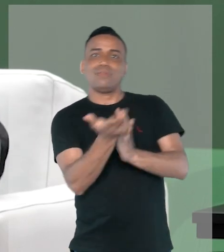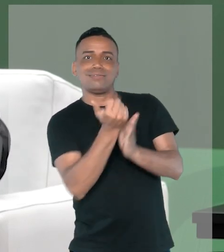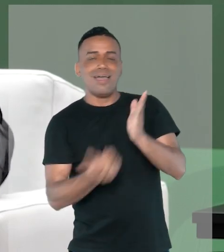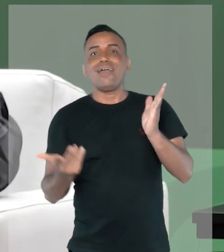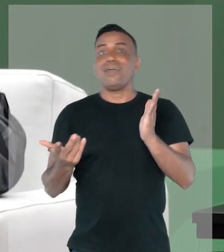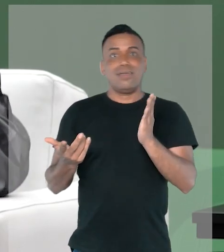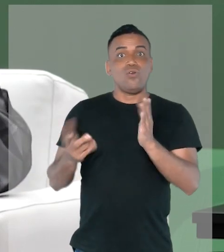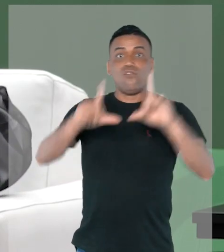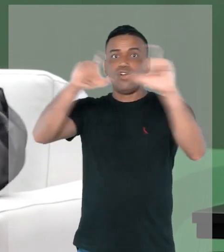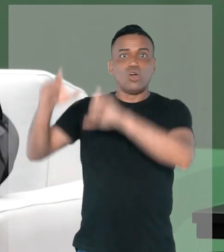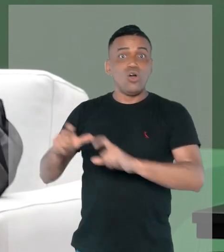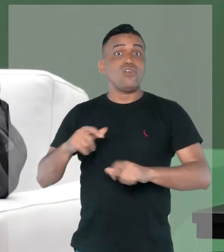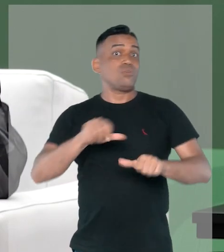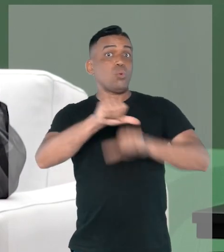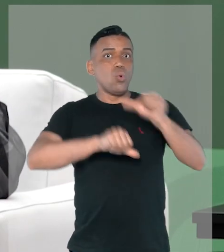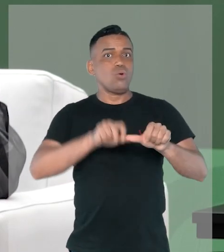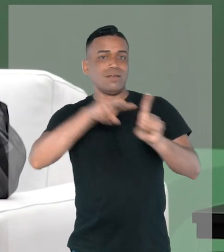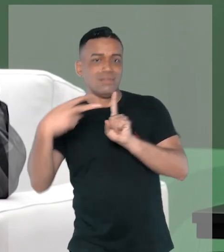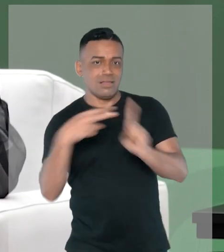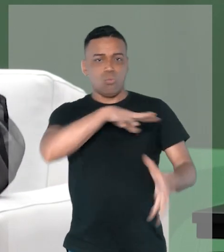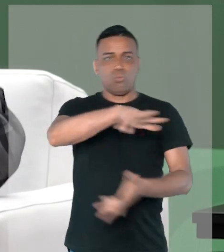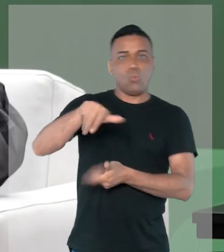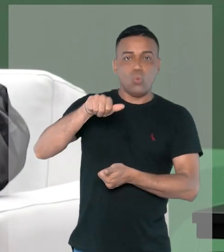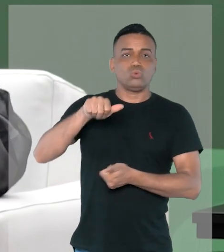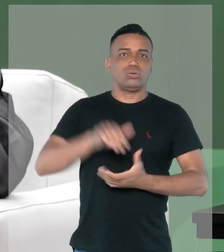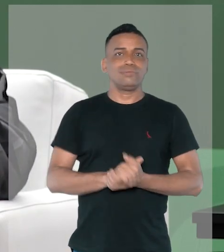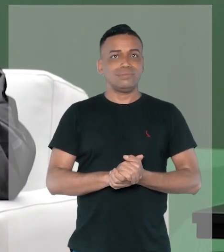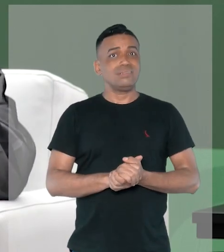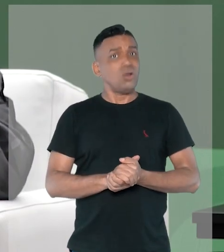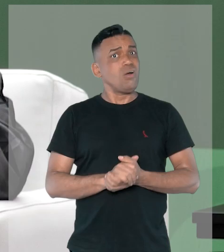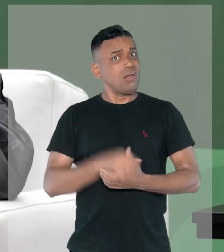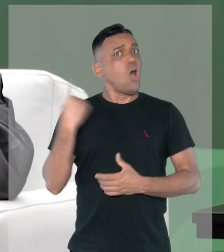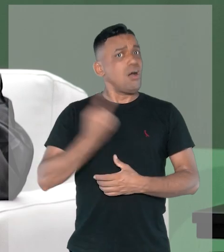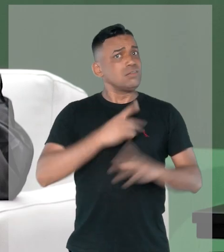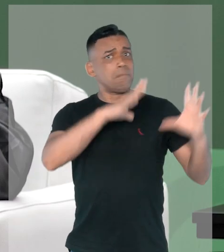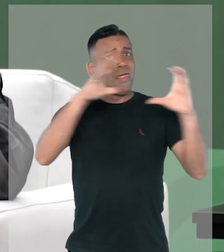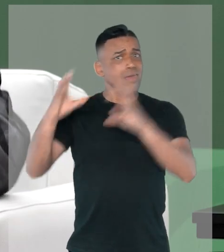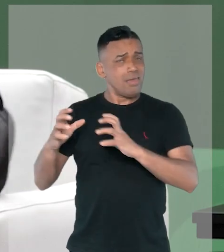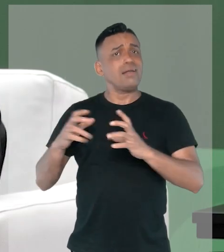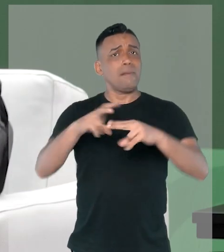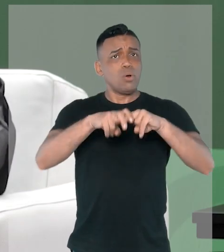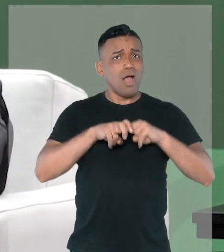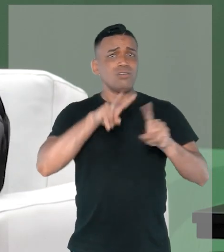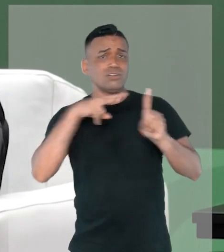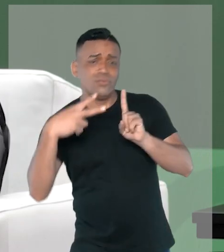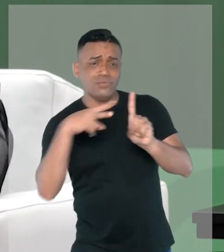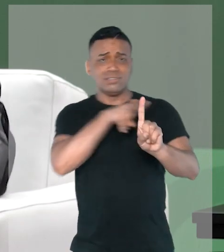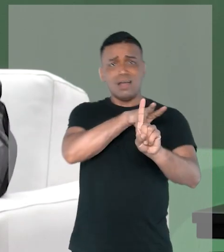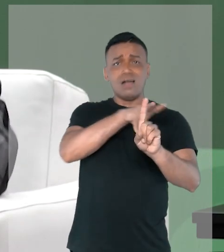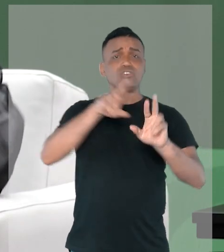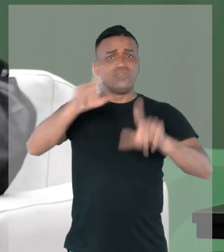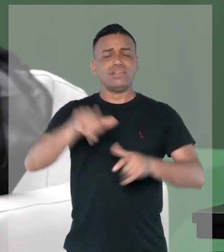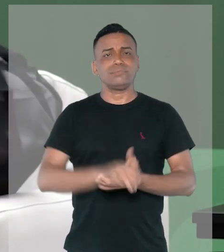Cada um de nós. E do ângulo que estamos. E vocês sabem que a gente briga por causa disso? Eu vou dizer para vocês, olha,